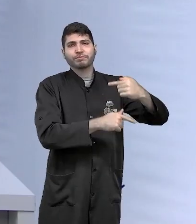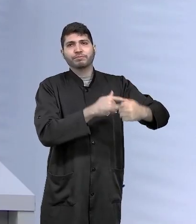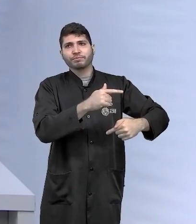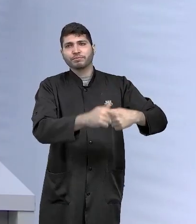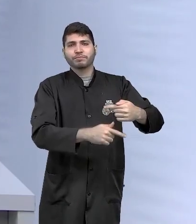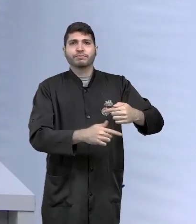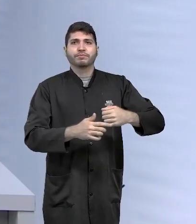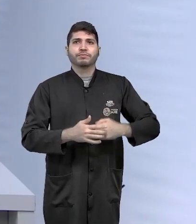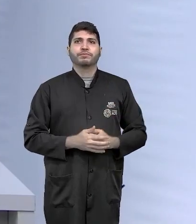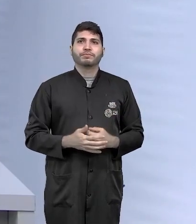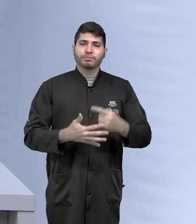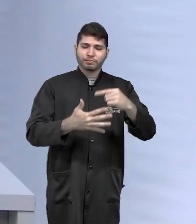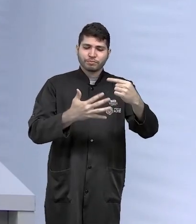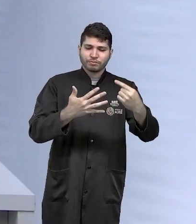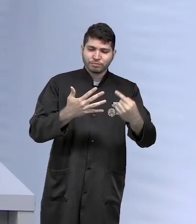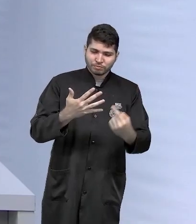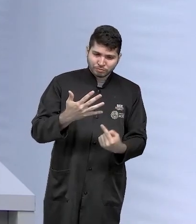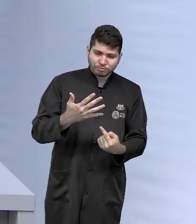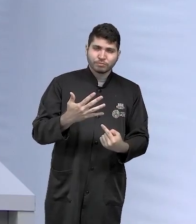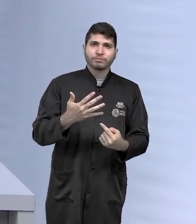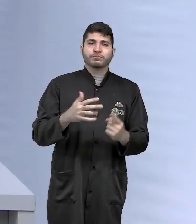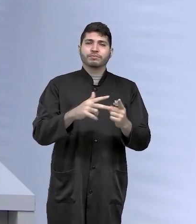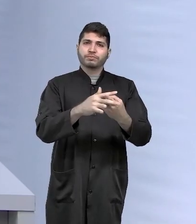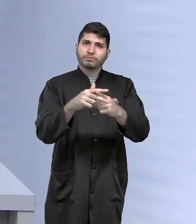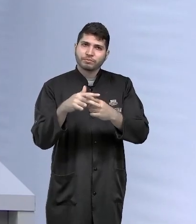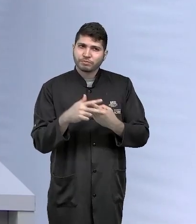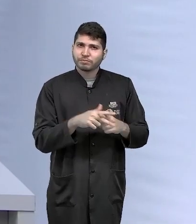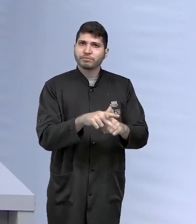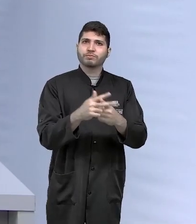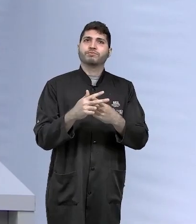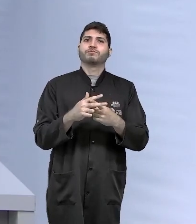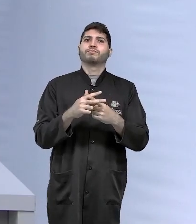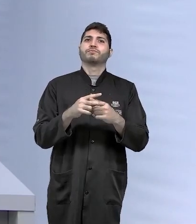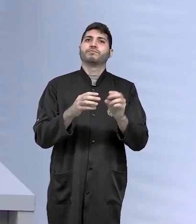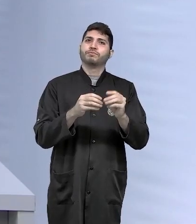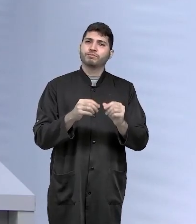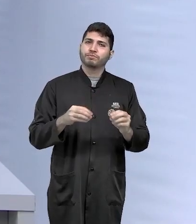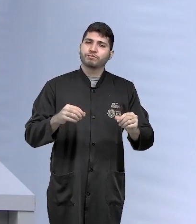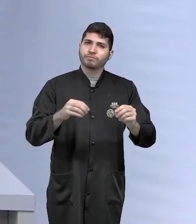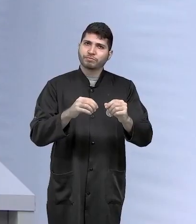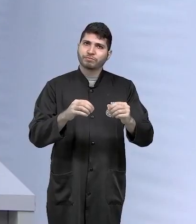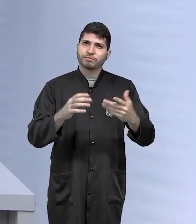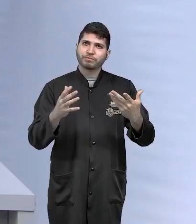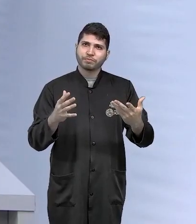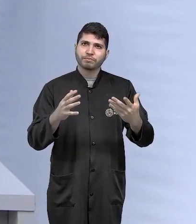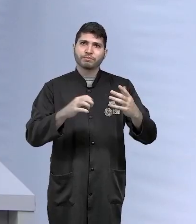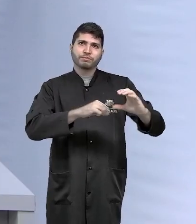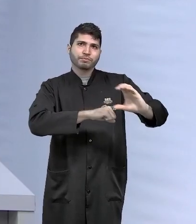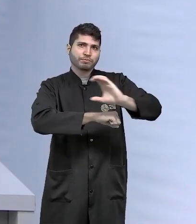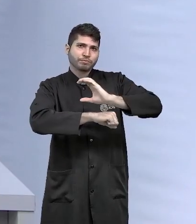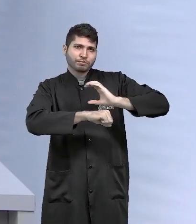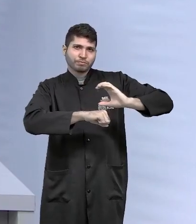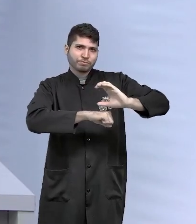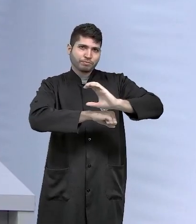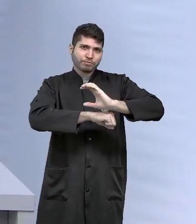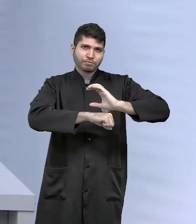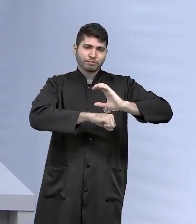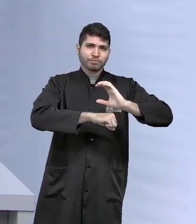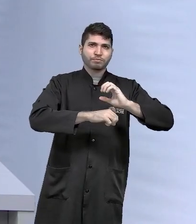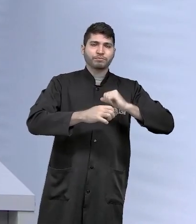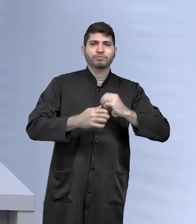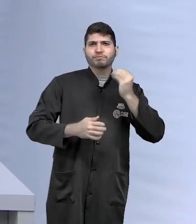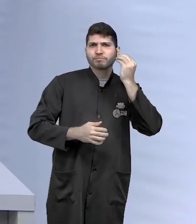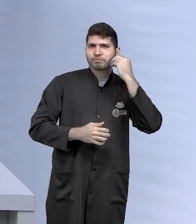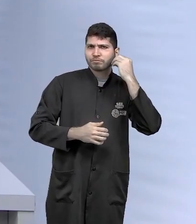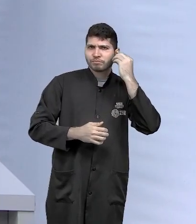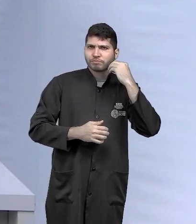Principais pontos da reforma agrária que existe na Constituição do nosso país. Essa Constituição trouxe uma tentativa